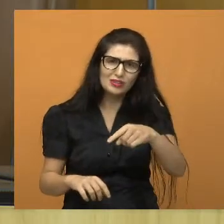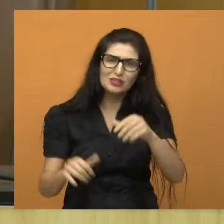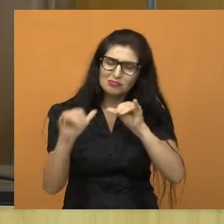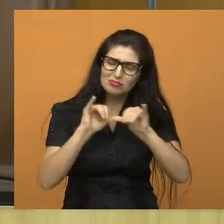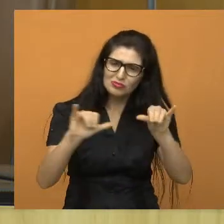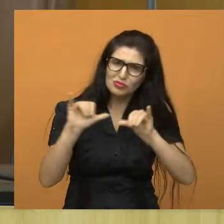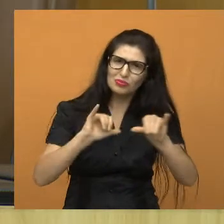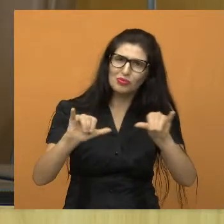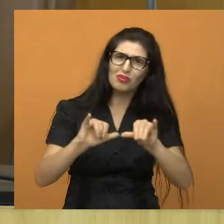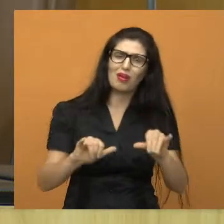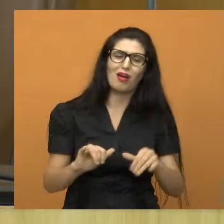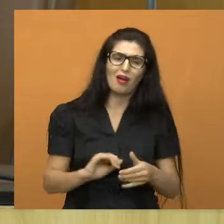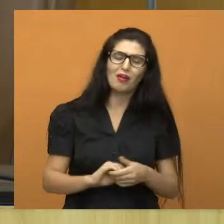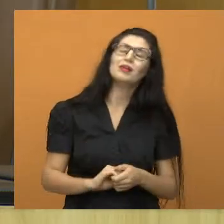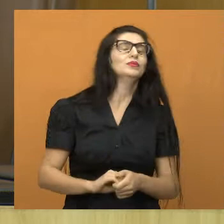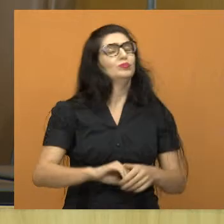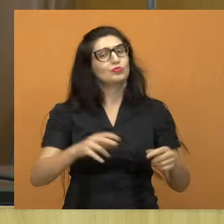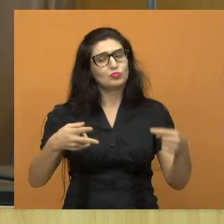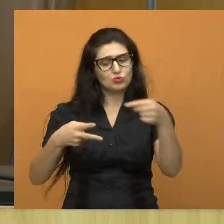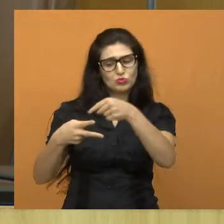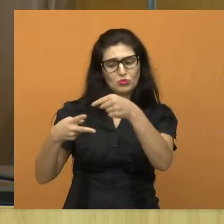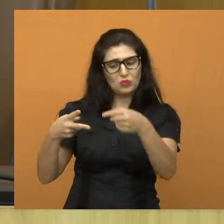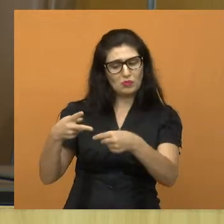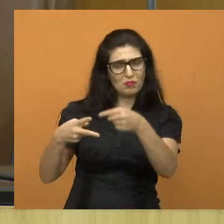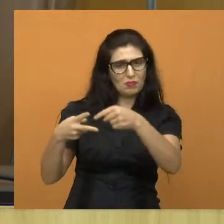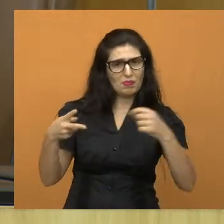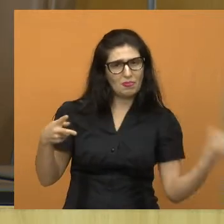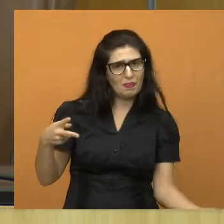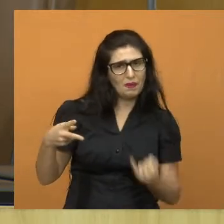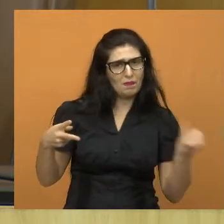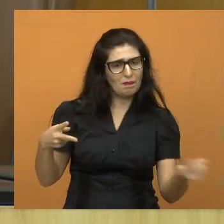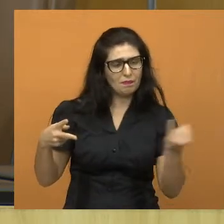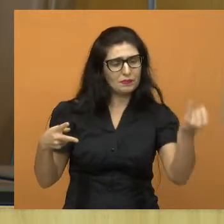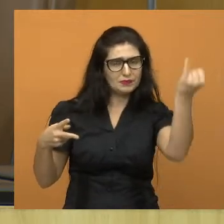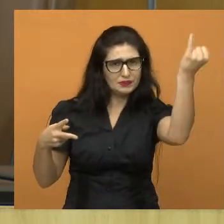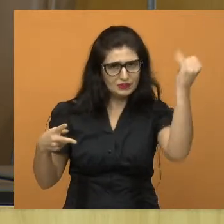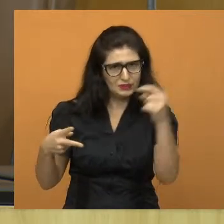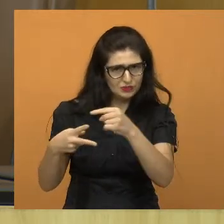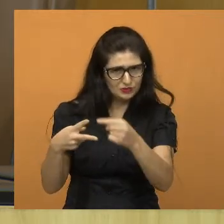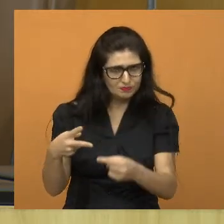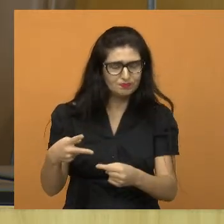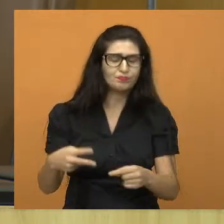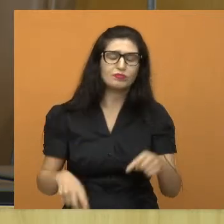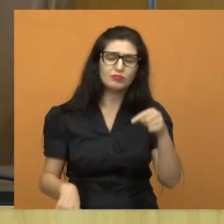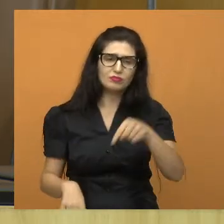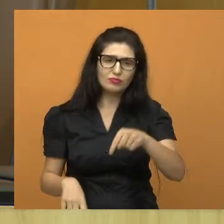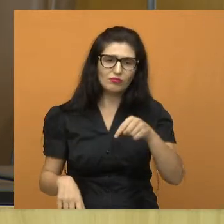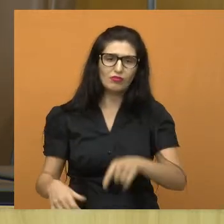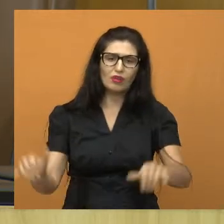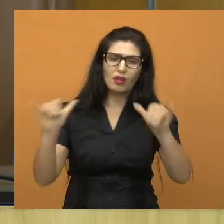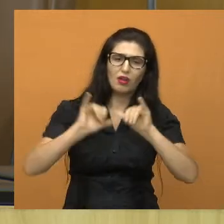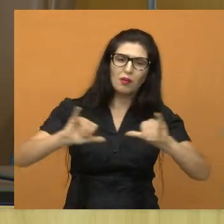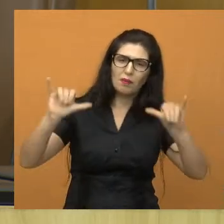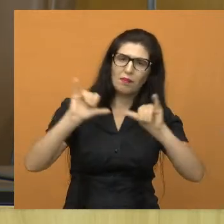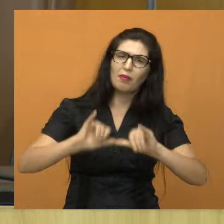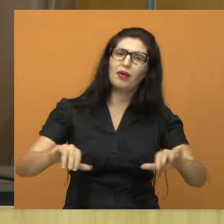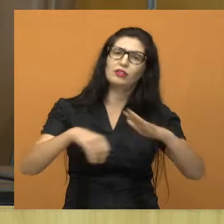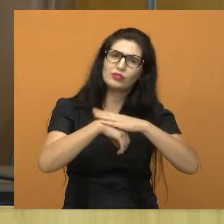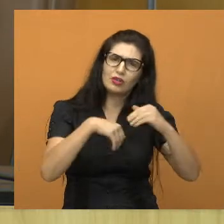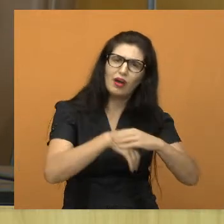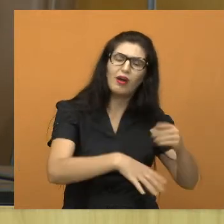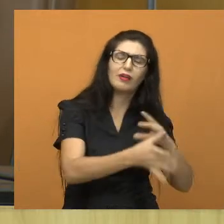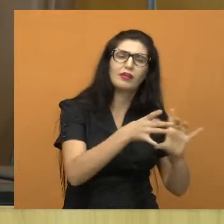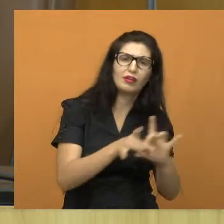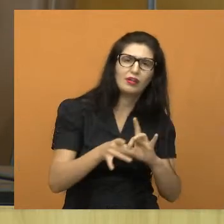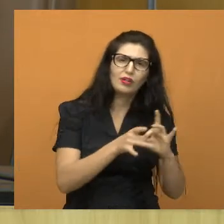importante que a gente discorra sobre dois aspectos que são importantes hoje. Nós estamos aqui falando sobre a campanha da fraternidade, da cultura